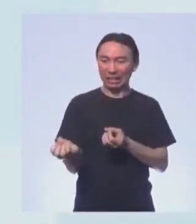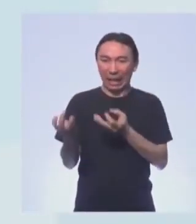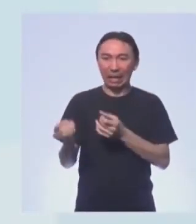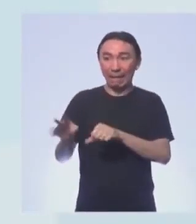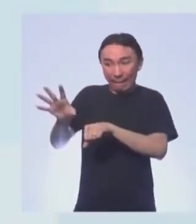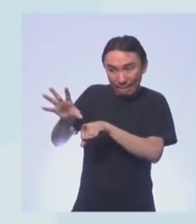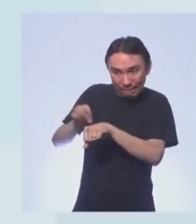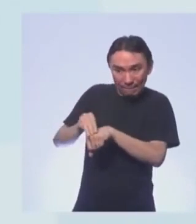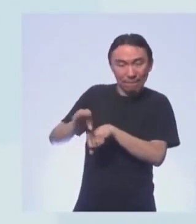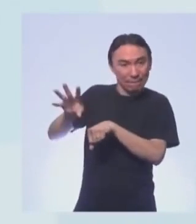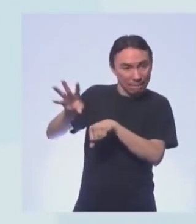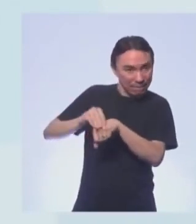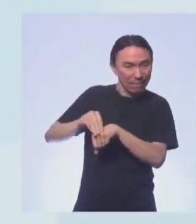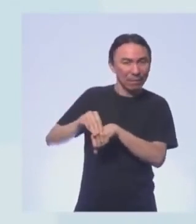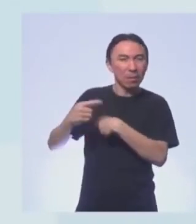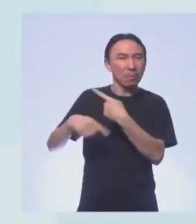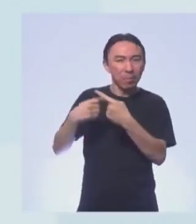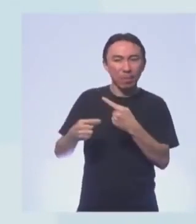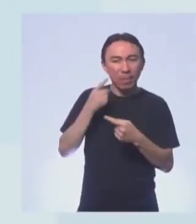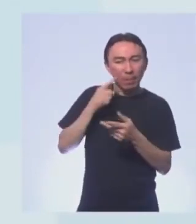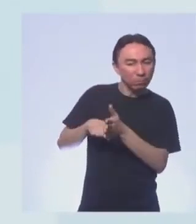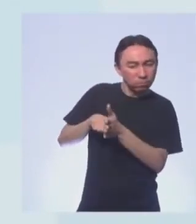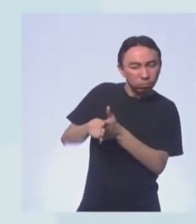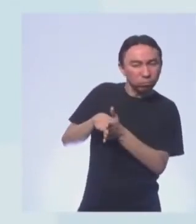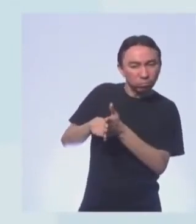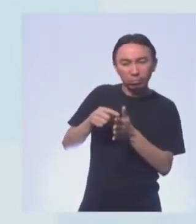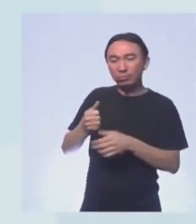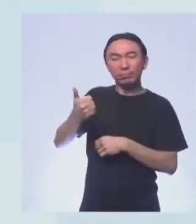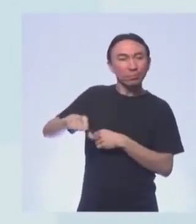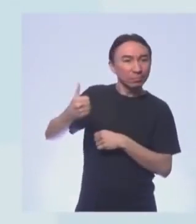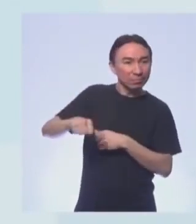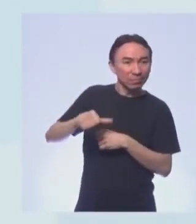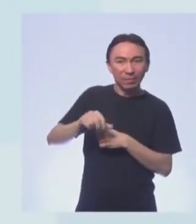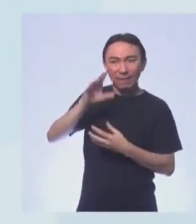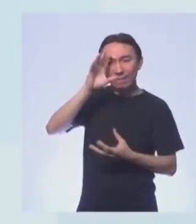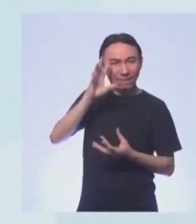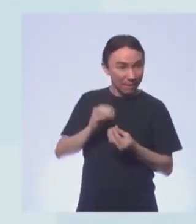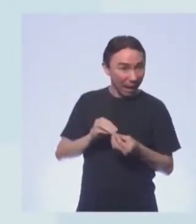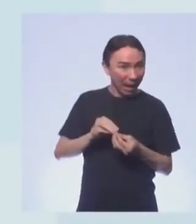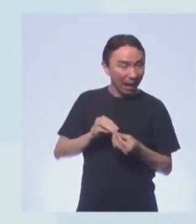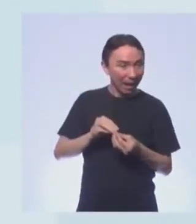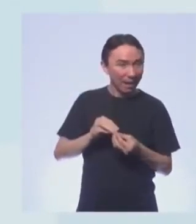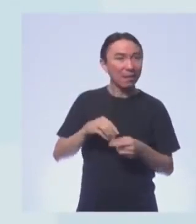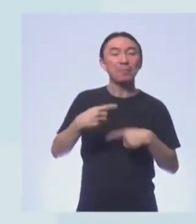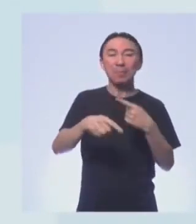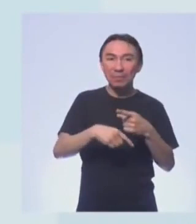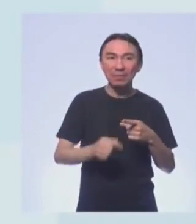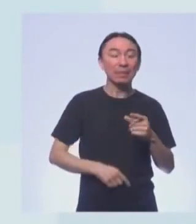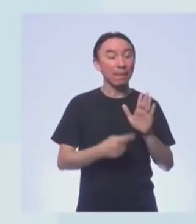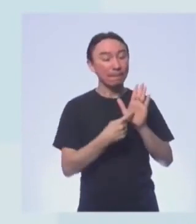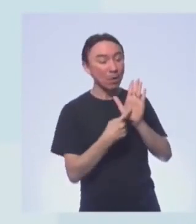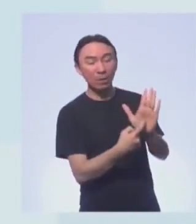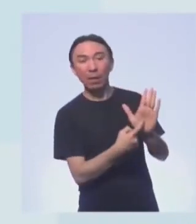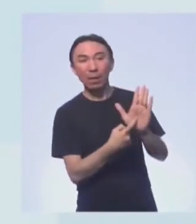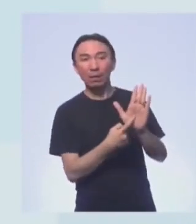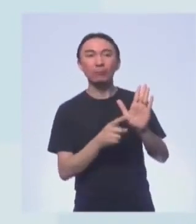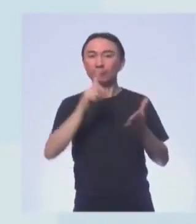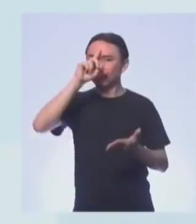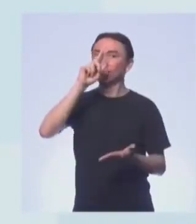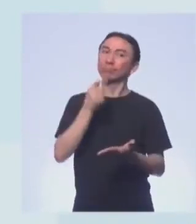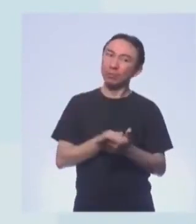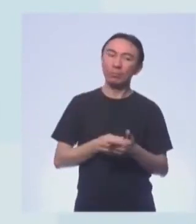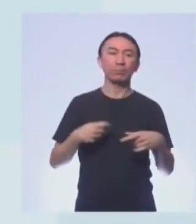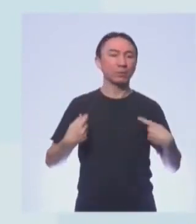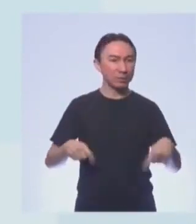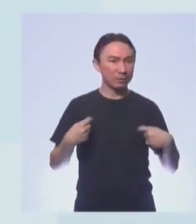dados, e posterior análise e interpretação deles, é preciso escolher a forma de exposição, que aí você fez toda a pesquisa, levantou